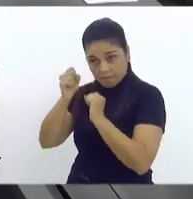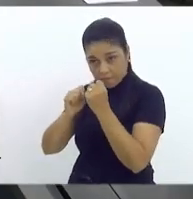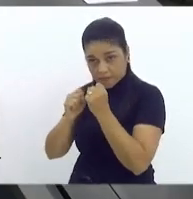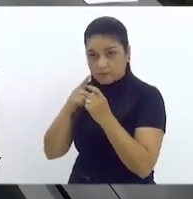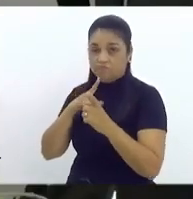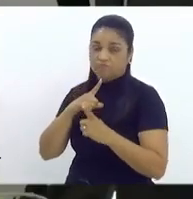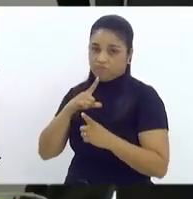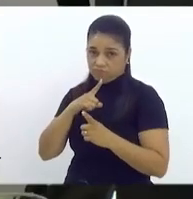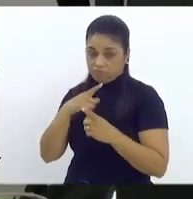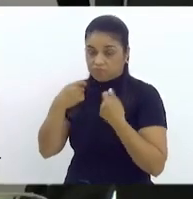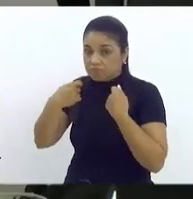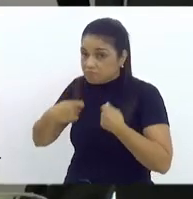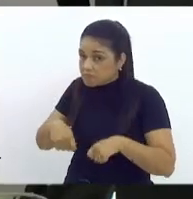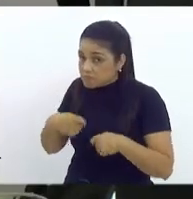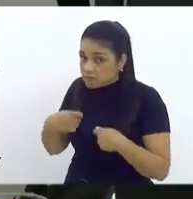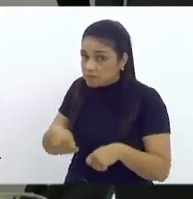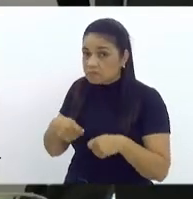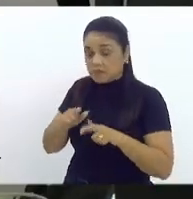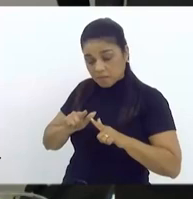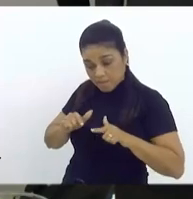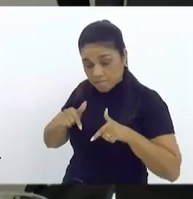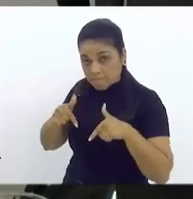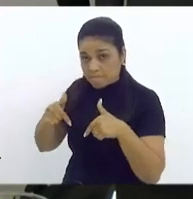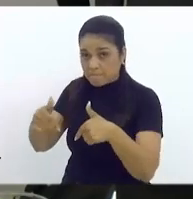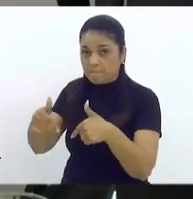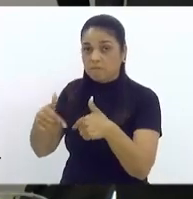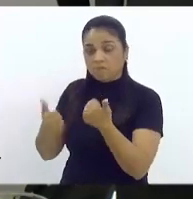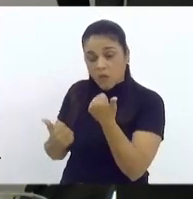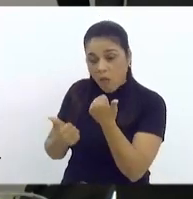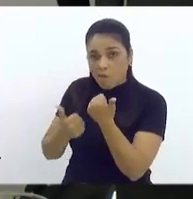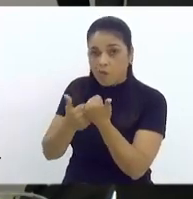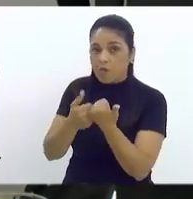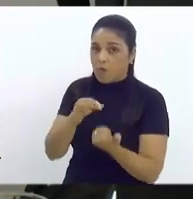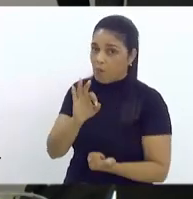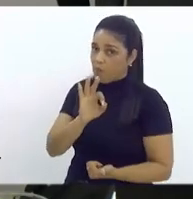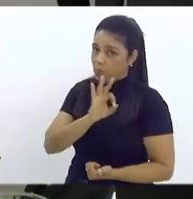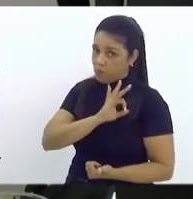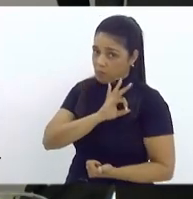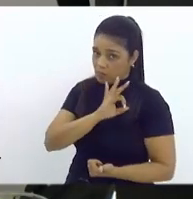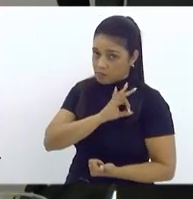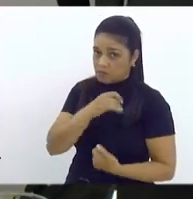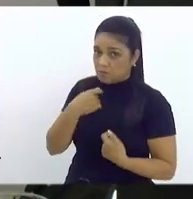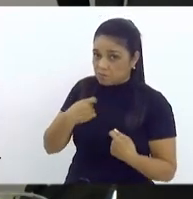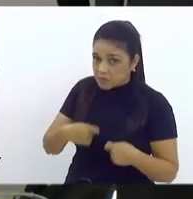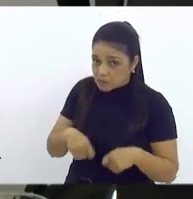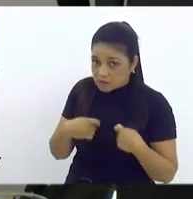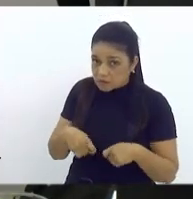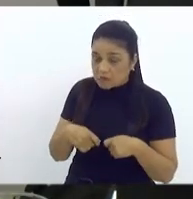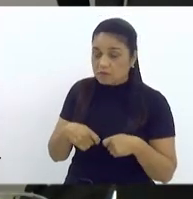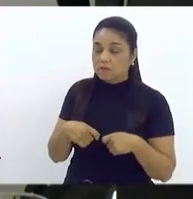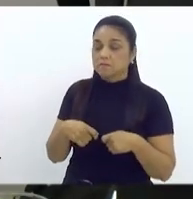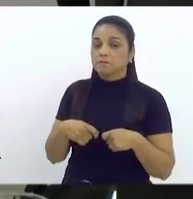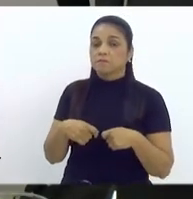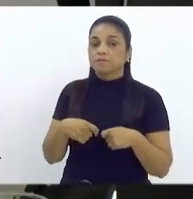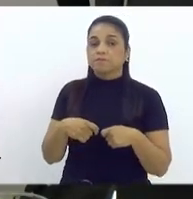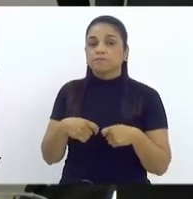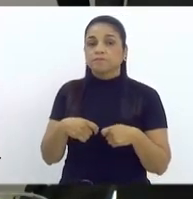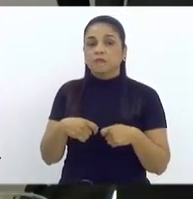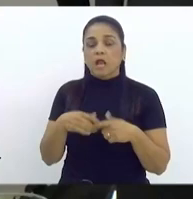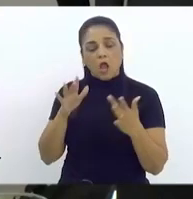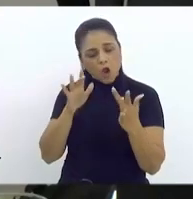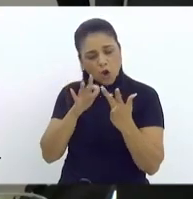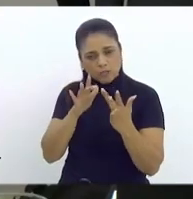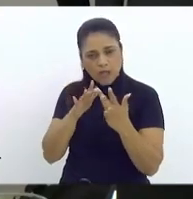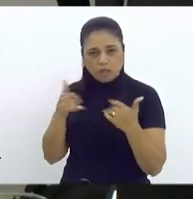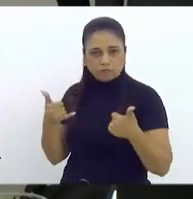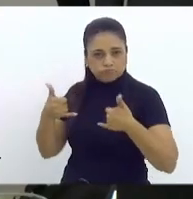tem uma necessidade de uma atuação de apoio policial ou em alguma ação, ela entra em